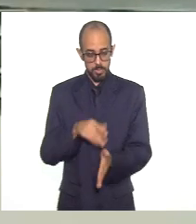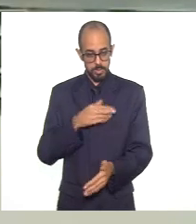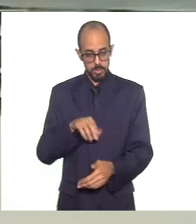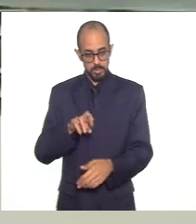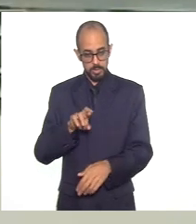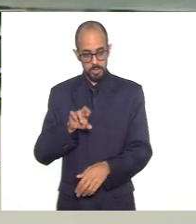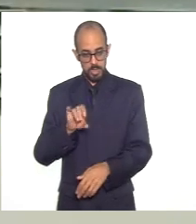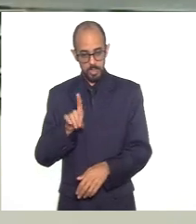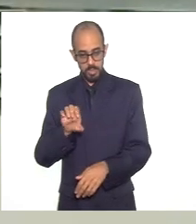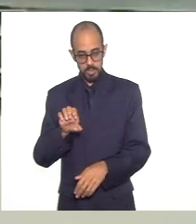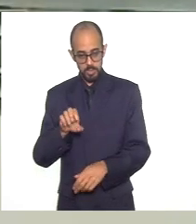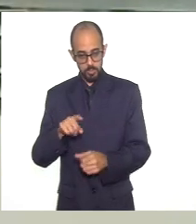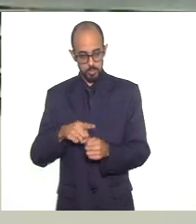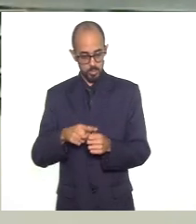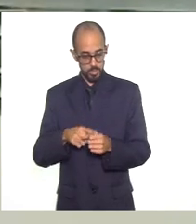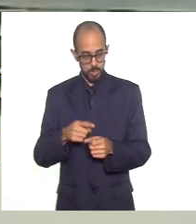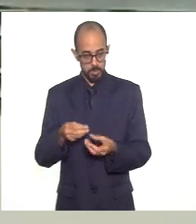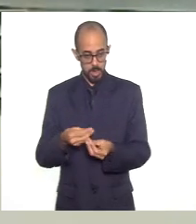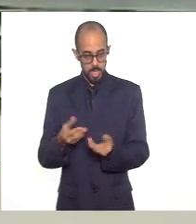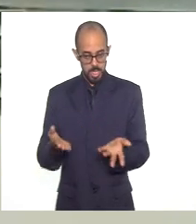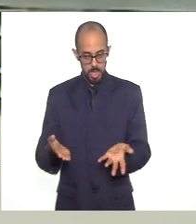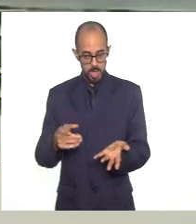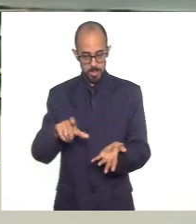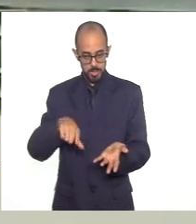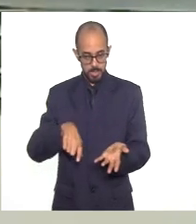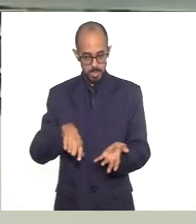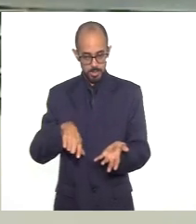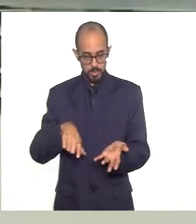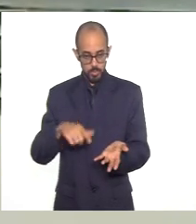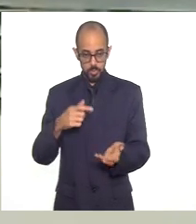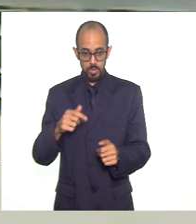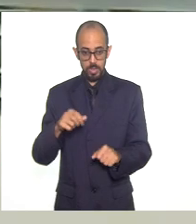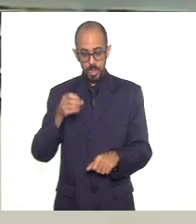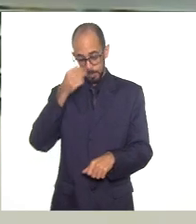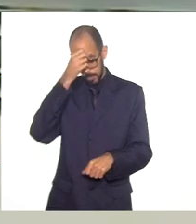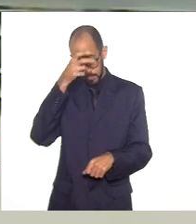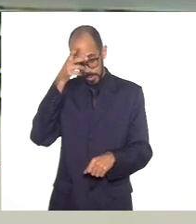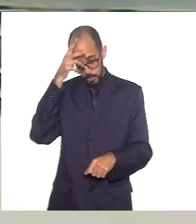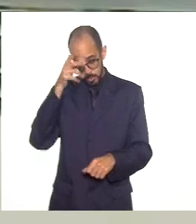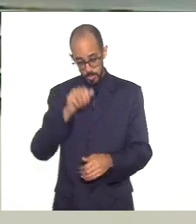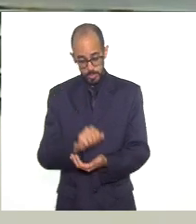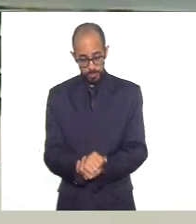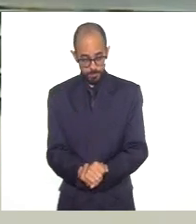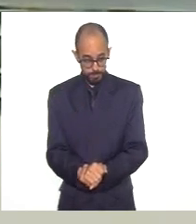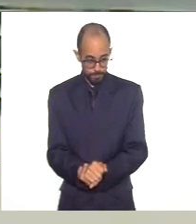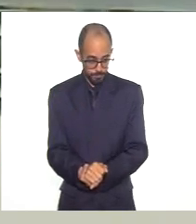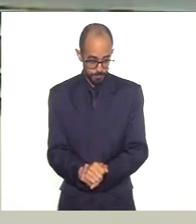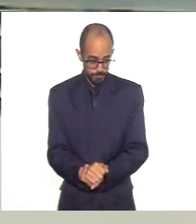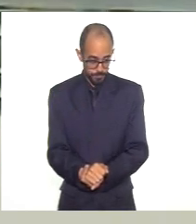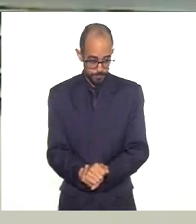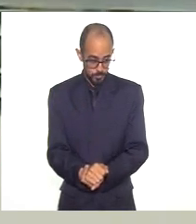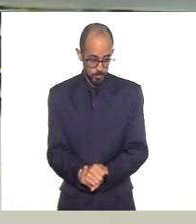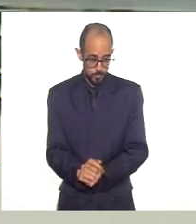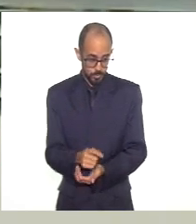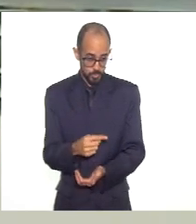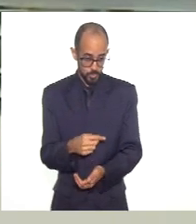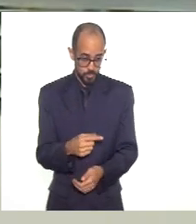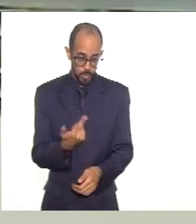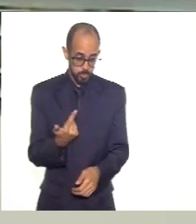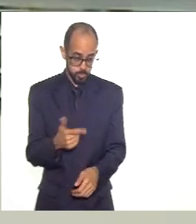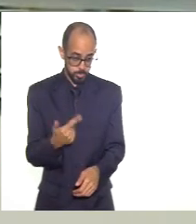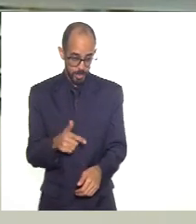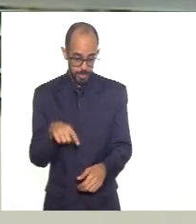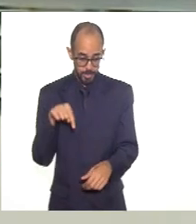de entregar esses cartões. E não há prefeitura no nosso estado do Rio de Janeiro,